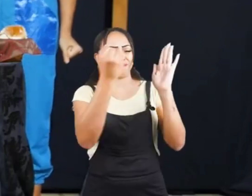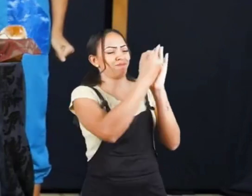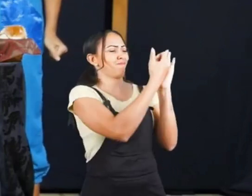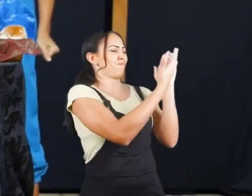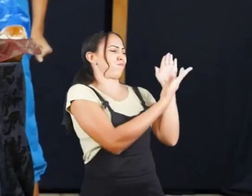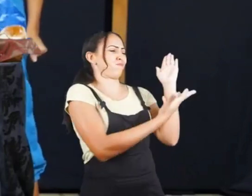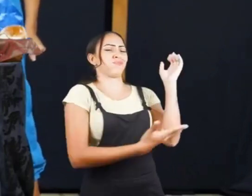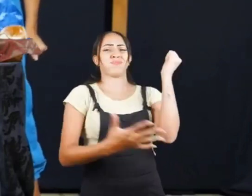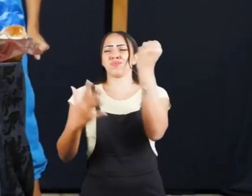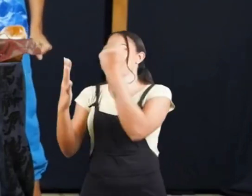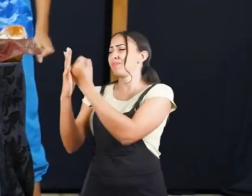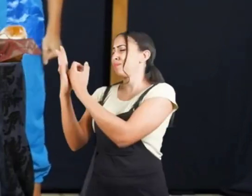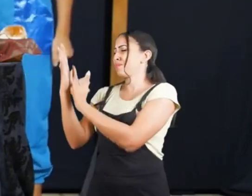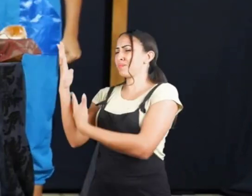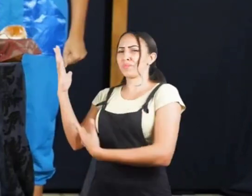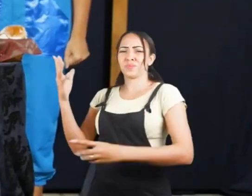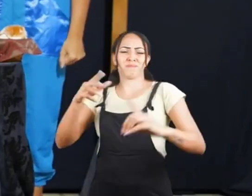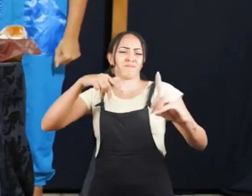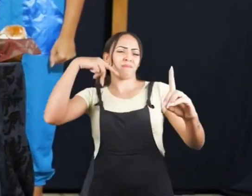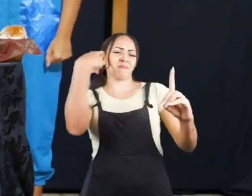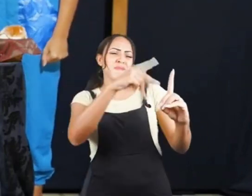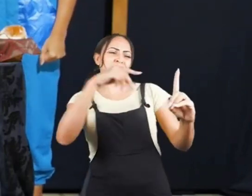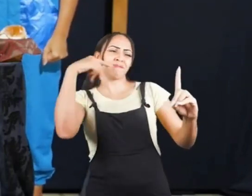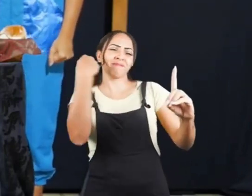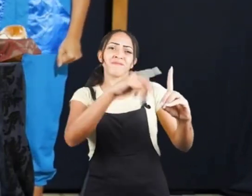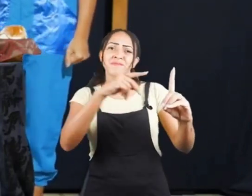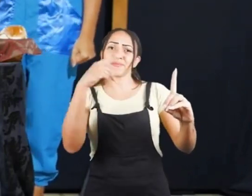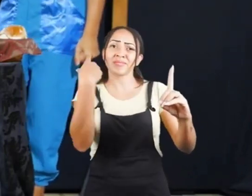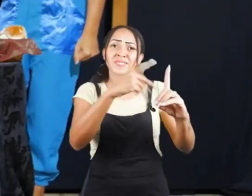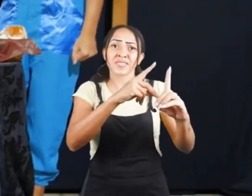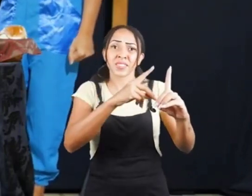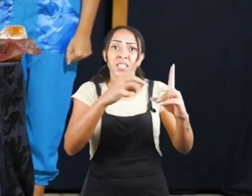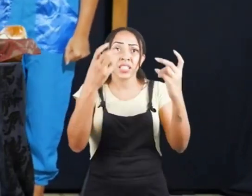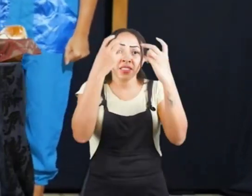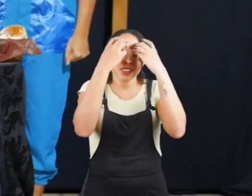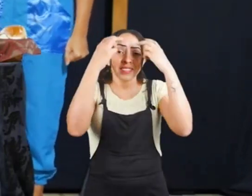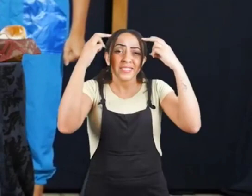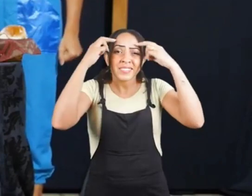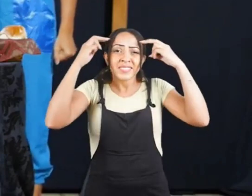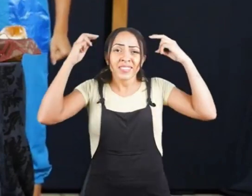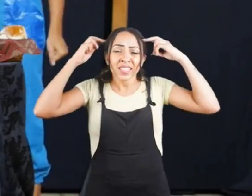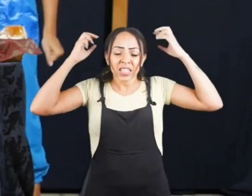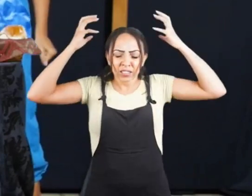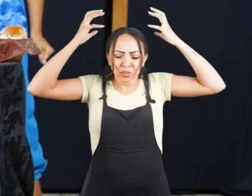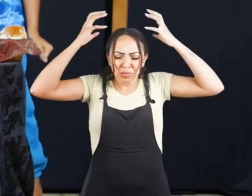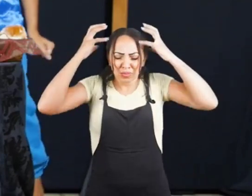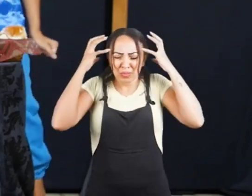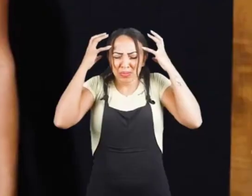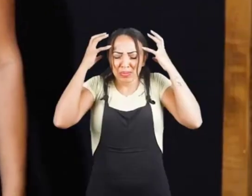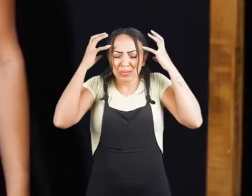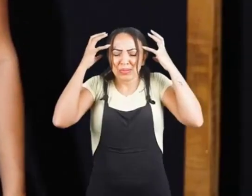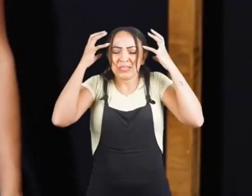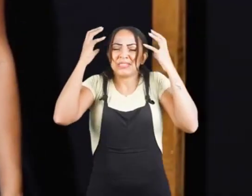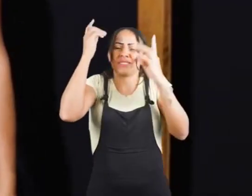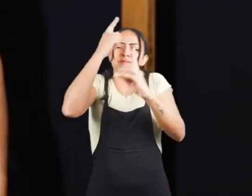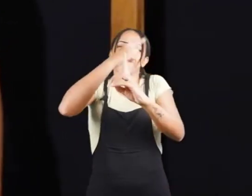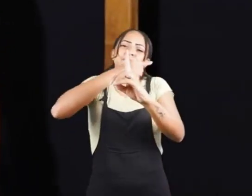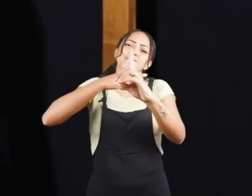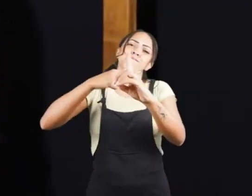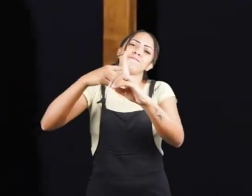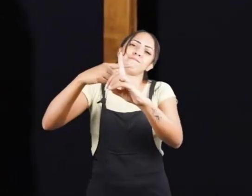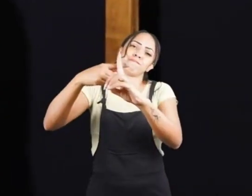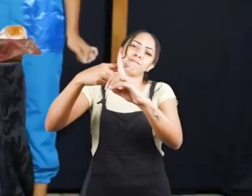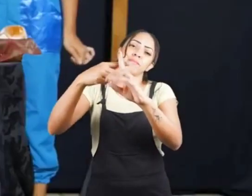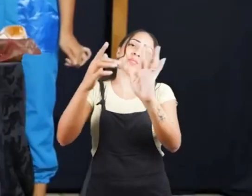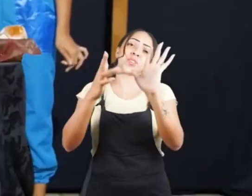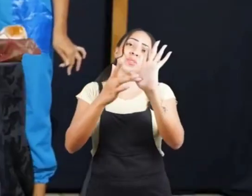nele, colocaram em sua cabeça uma coroa de espinhos e o crucificaram. Jesus morreu e o corpo dele